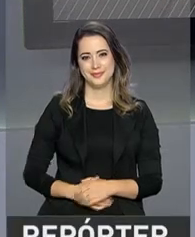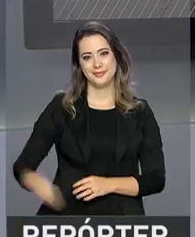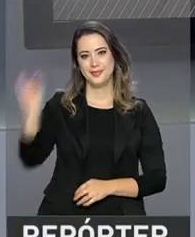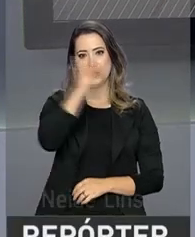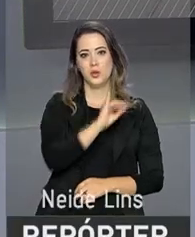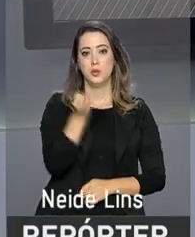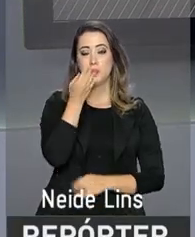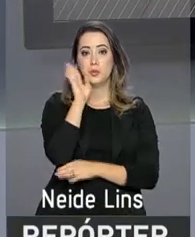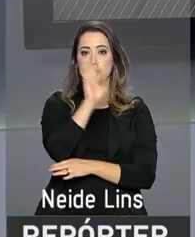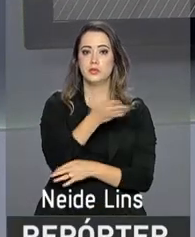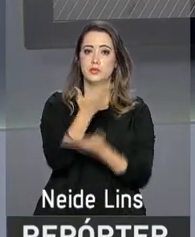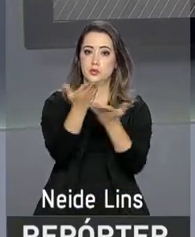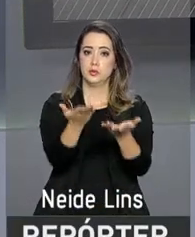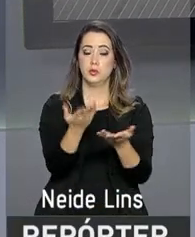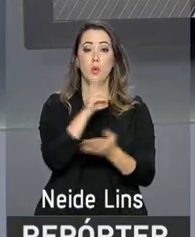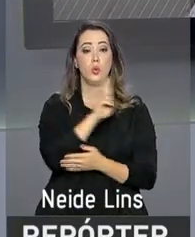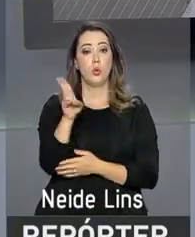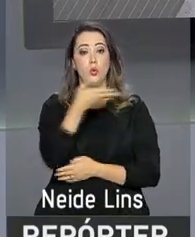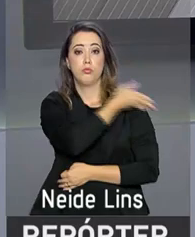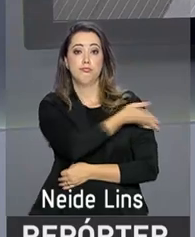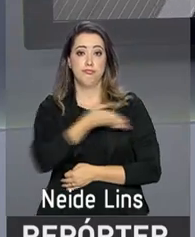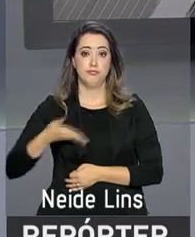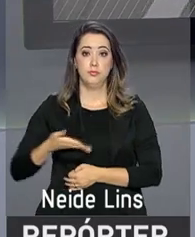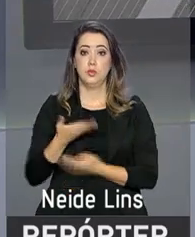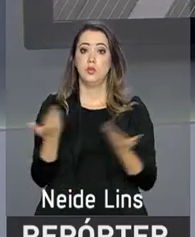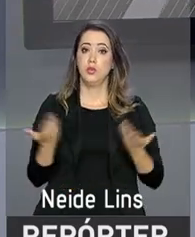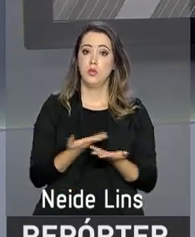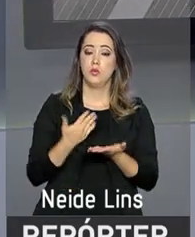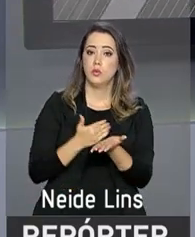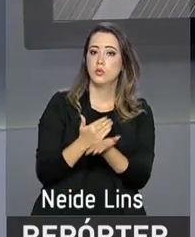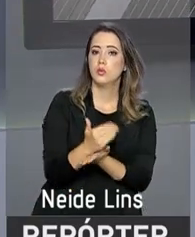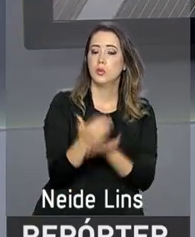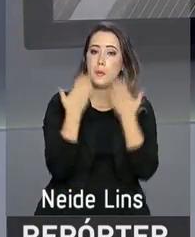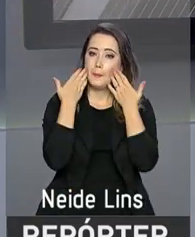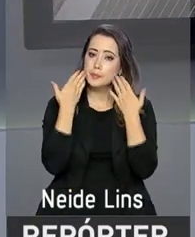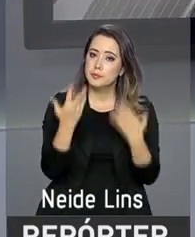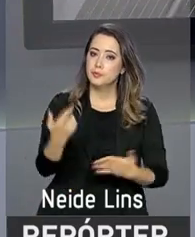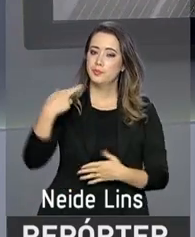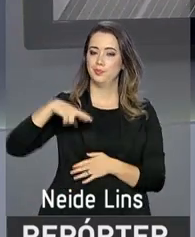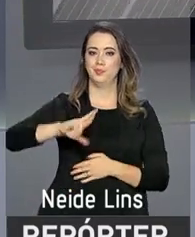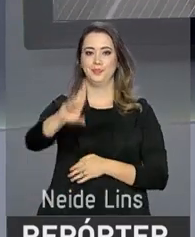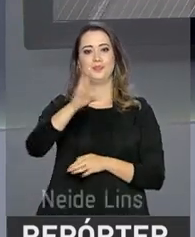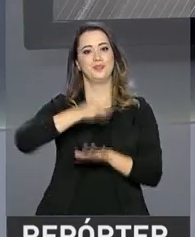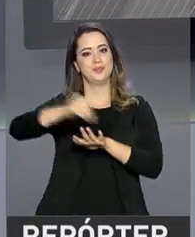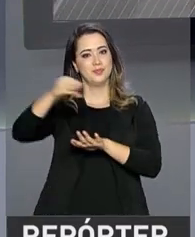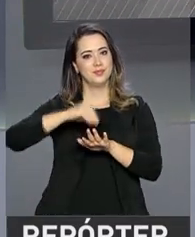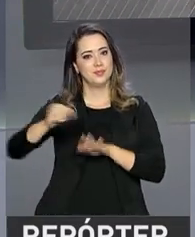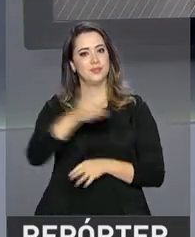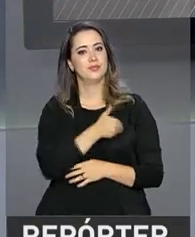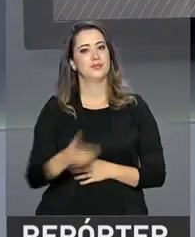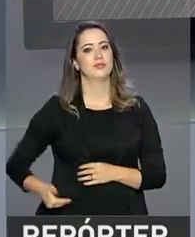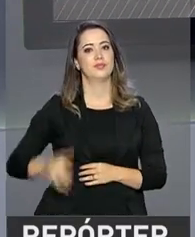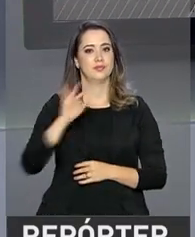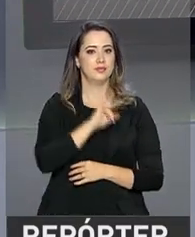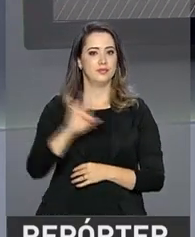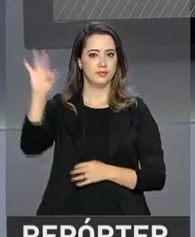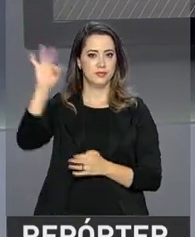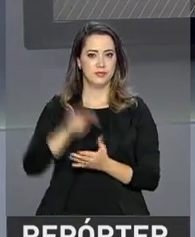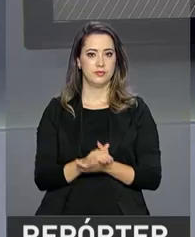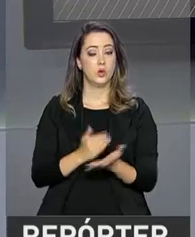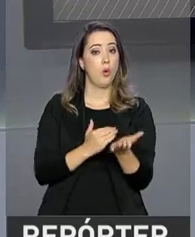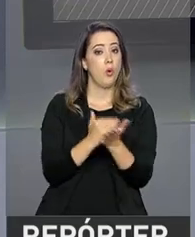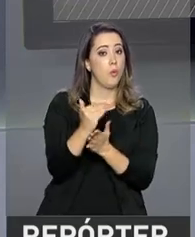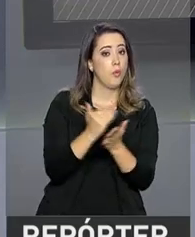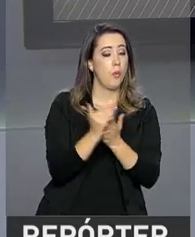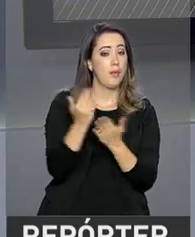Olá, muito boa tarde para você. Eu sou Ana Gabriela Salles e sigo em mais uma edição do Repórter NBR e as notícias do governo federal. A